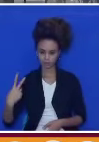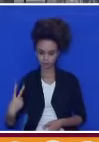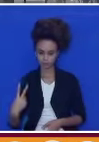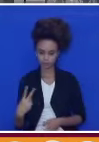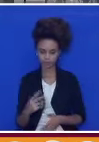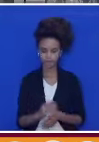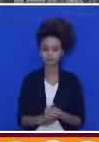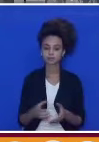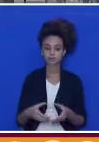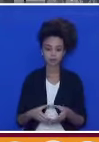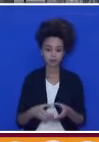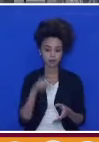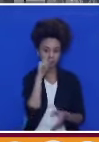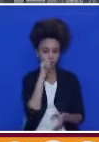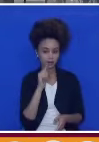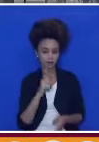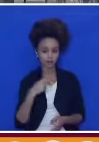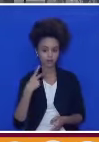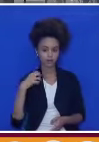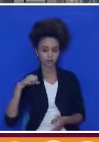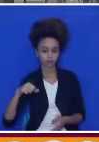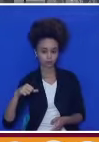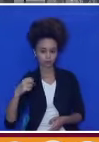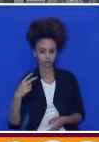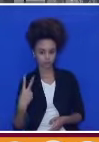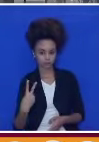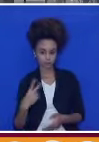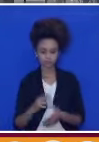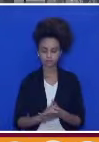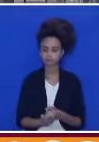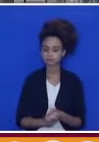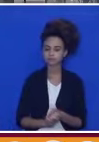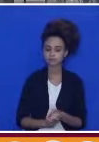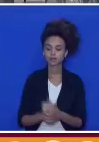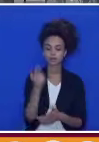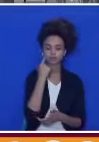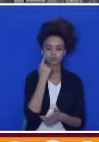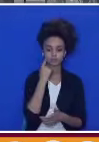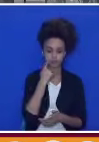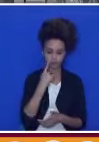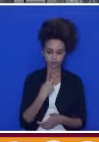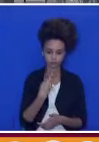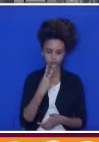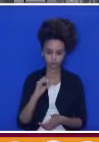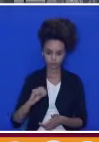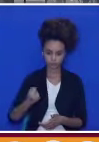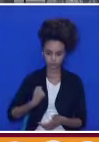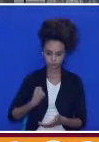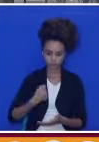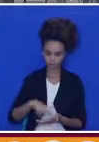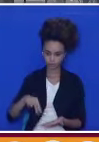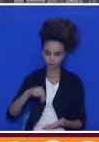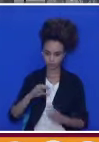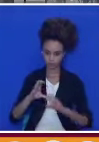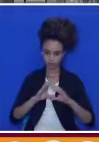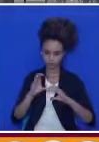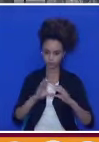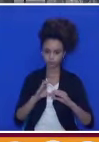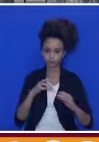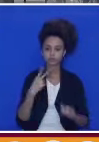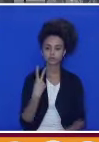92. Amarela, 92. Hora de confirmar os 20 números sorteados no